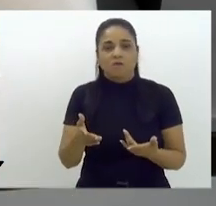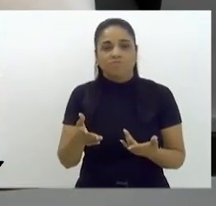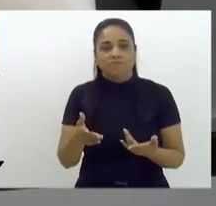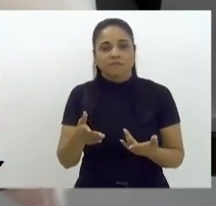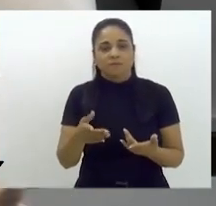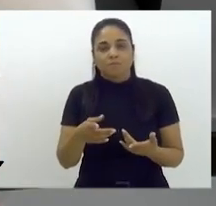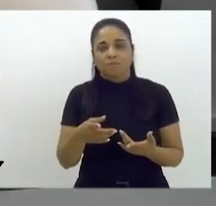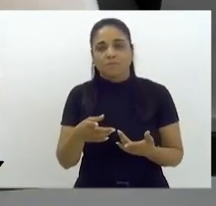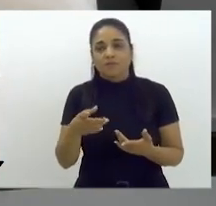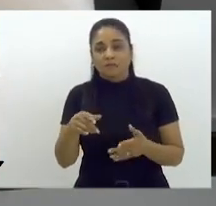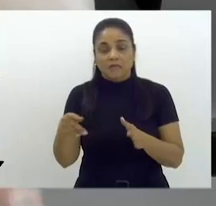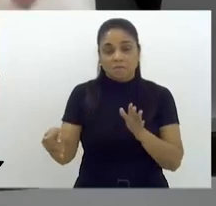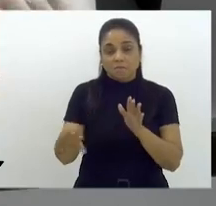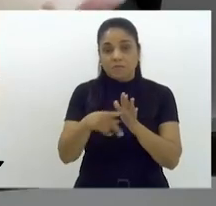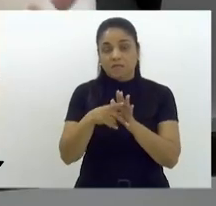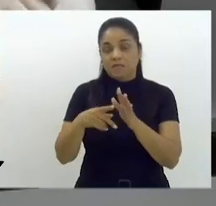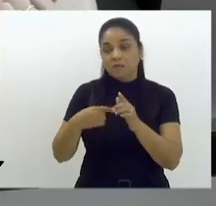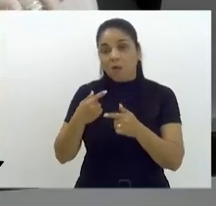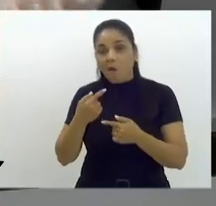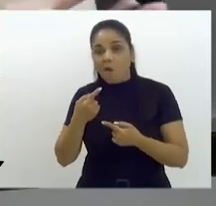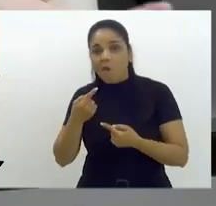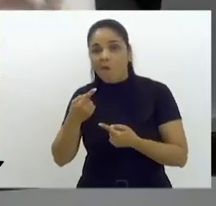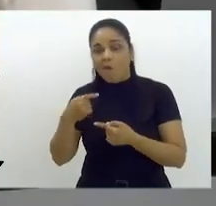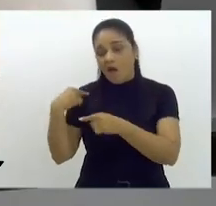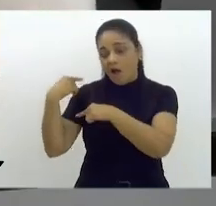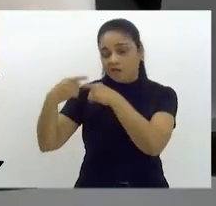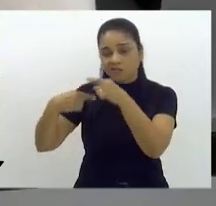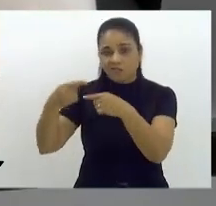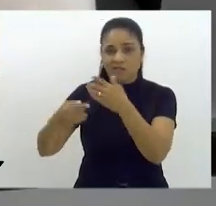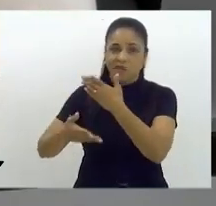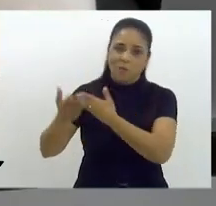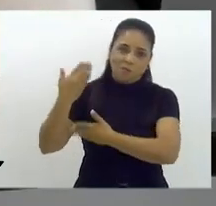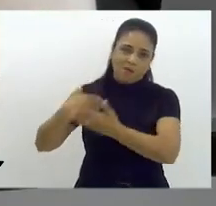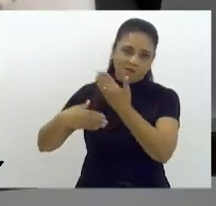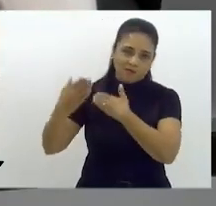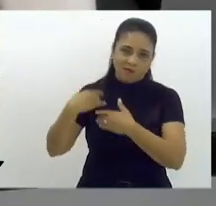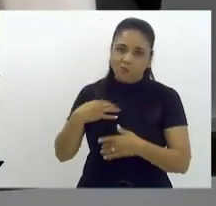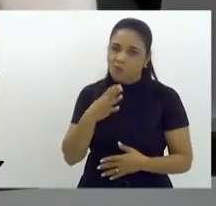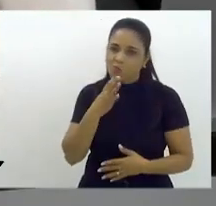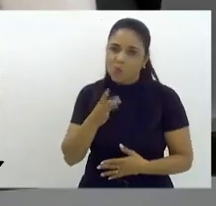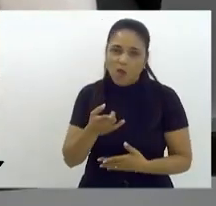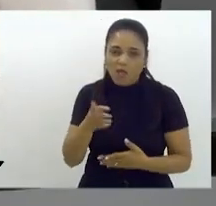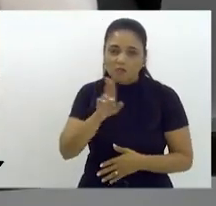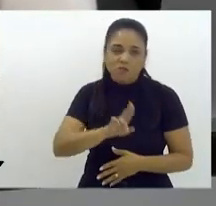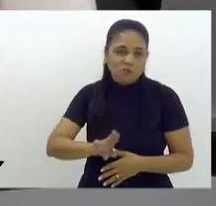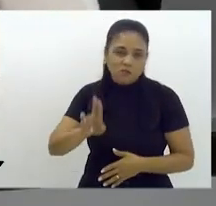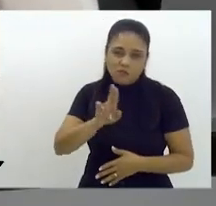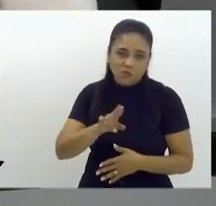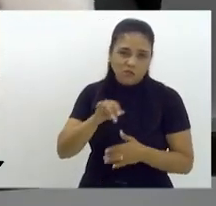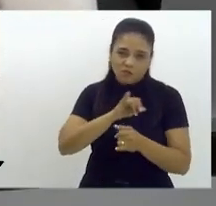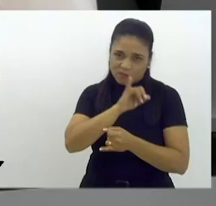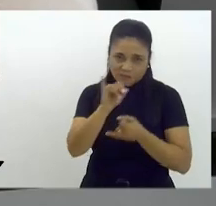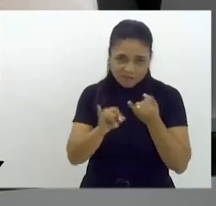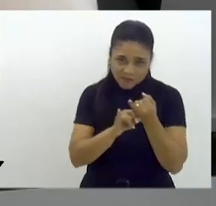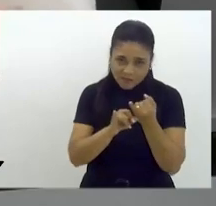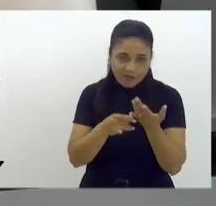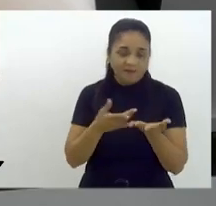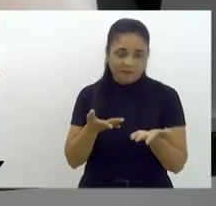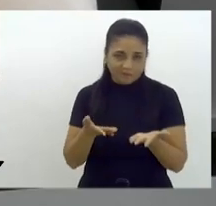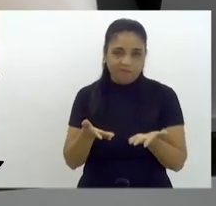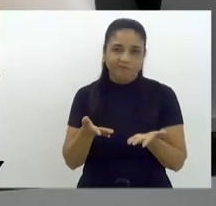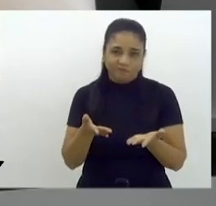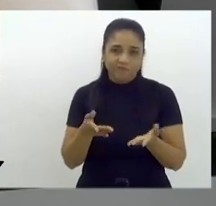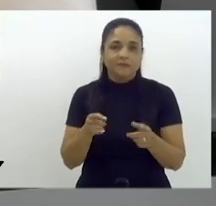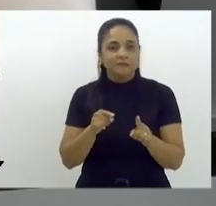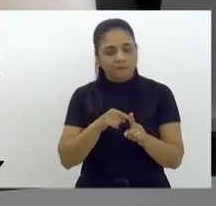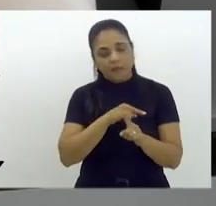impune né se elas pertencerem Outra Geração justamente por não conhecerem também não terem o conhecimento usa as ferramentas podem ser